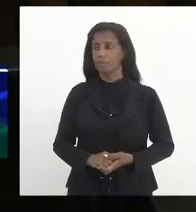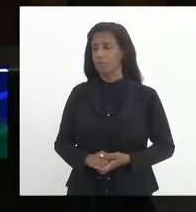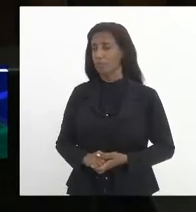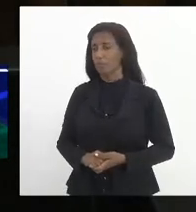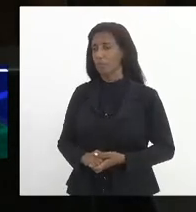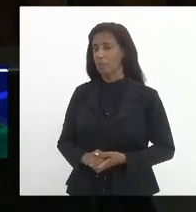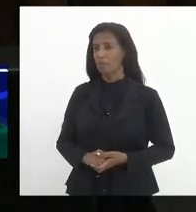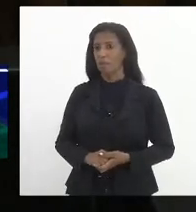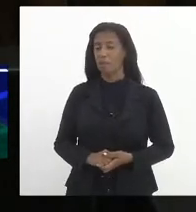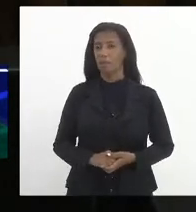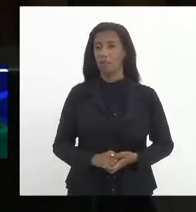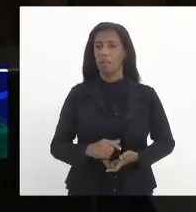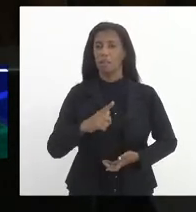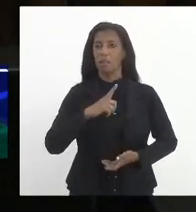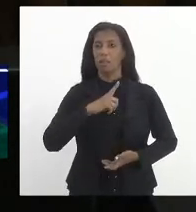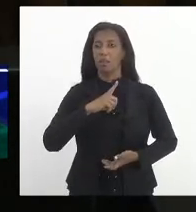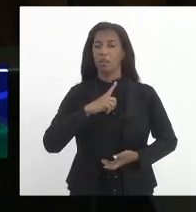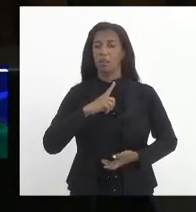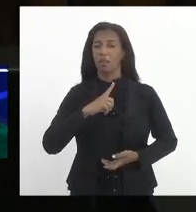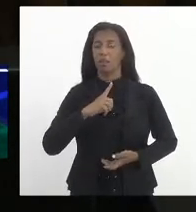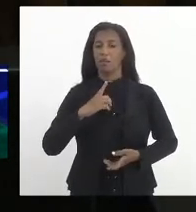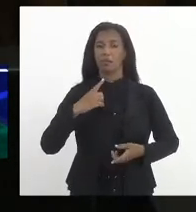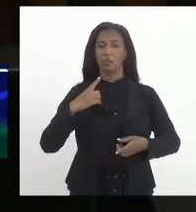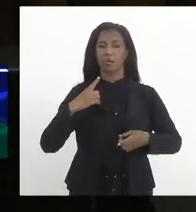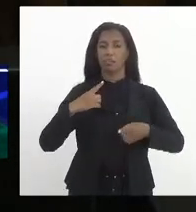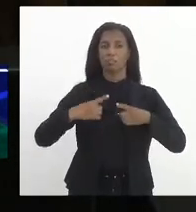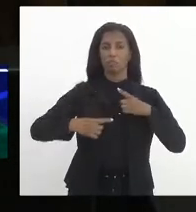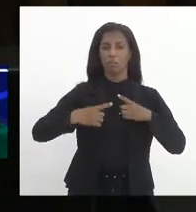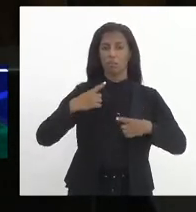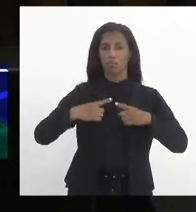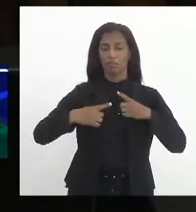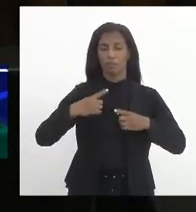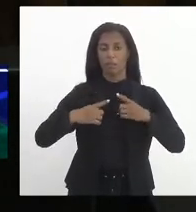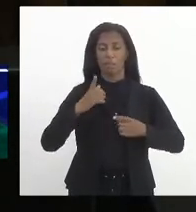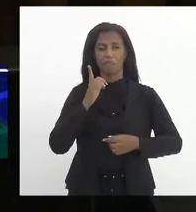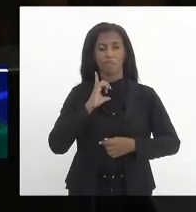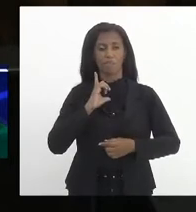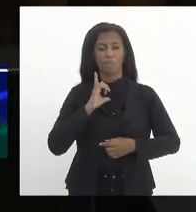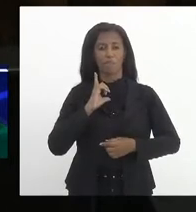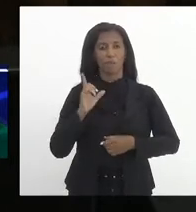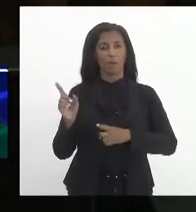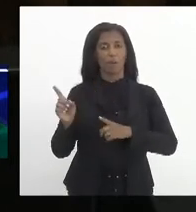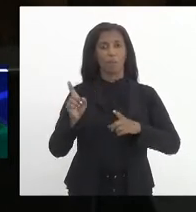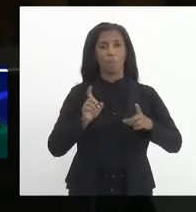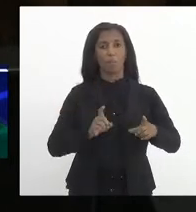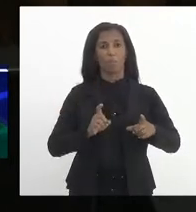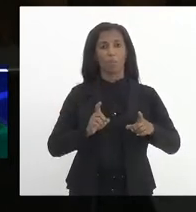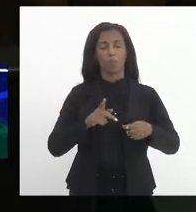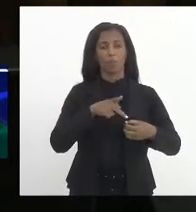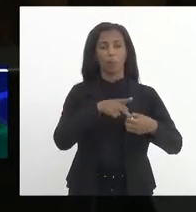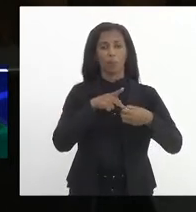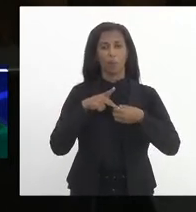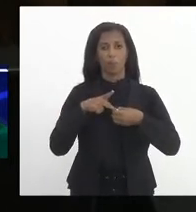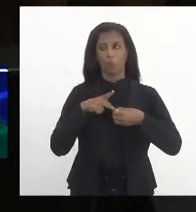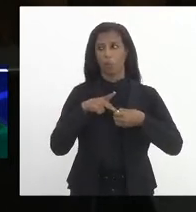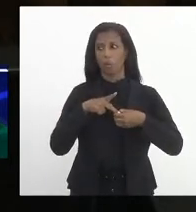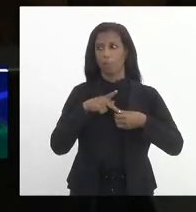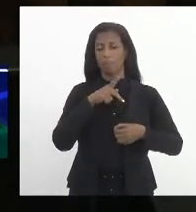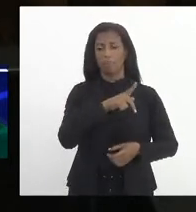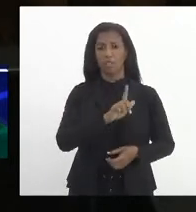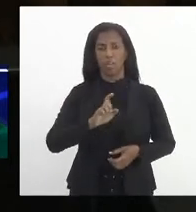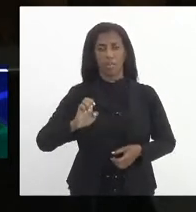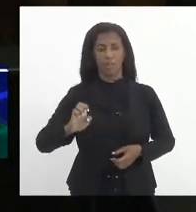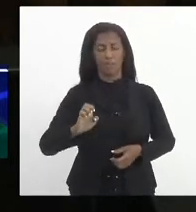sobre a sua recondução ao posto de Procurador Geral da